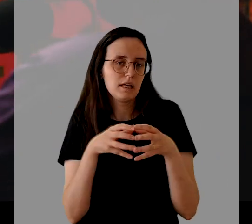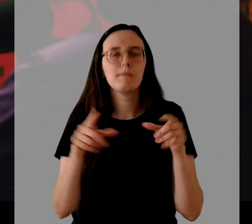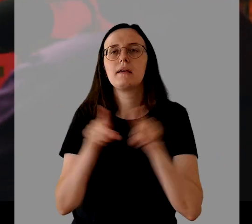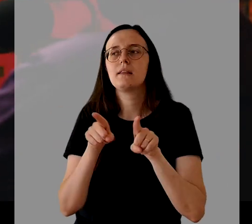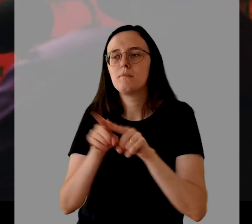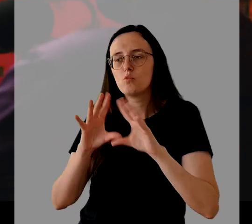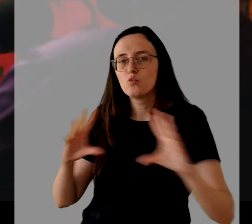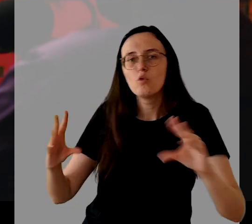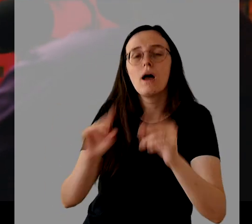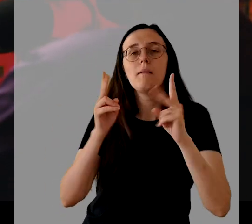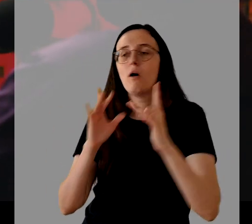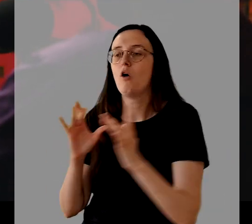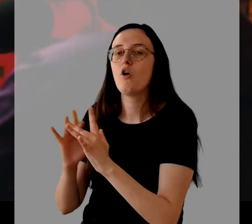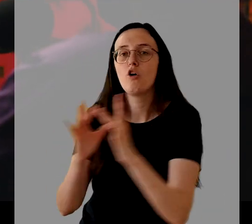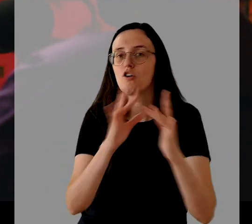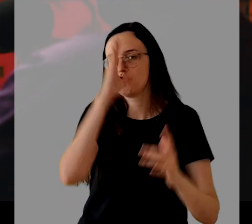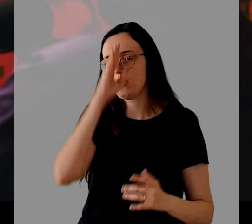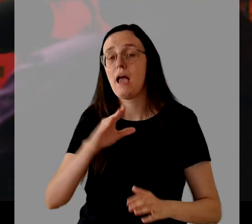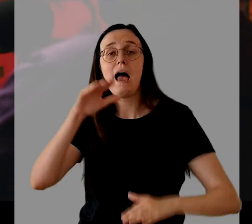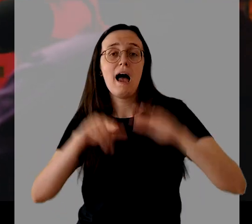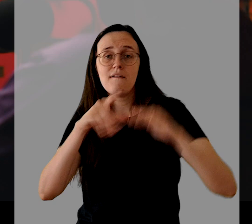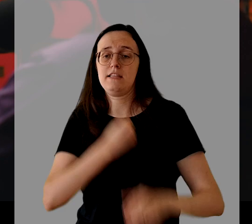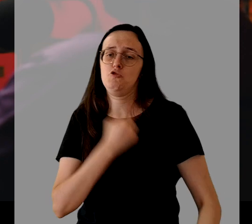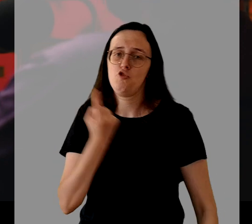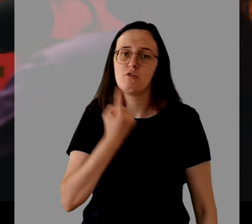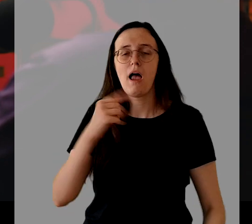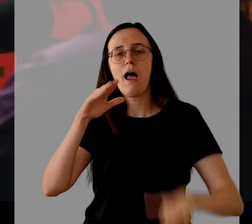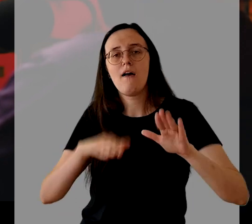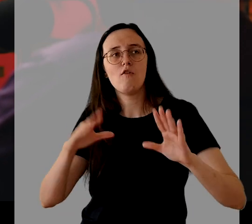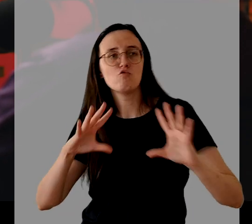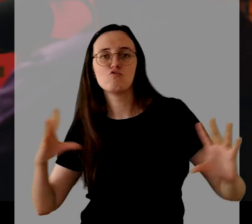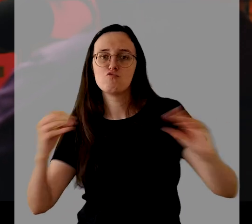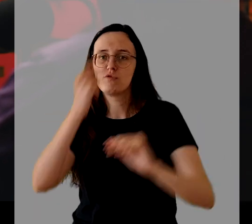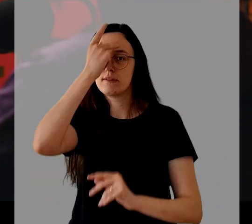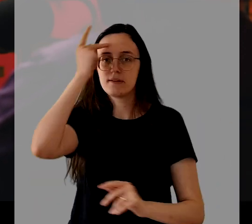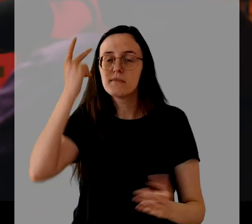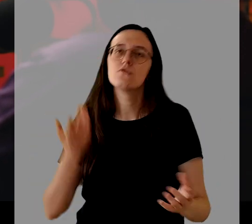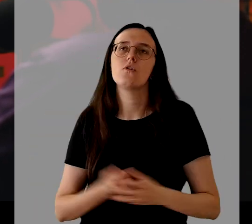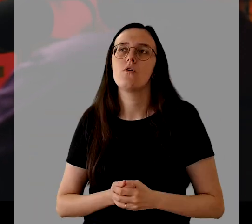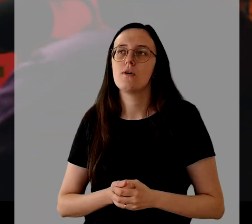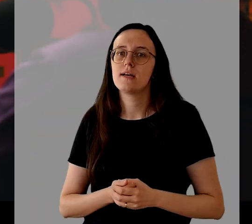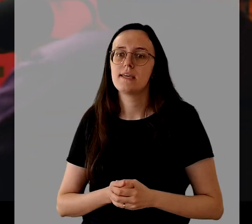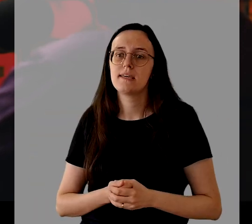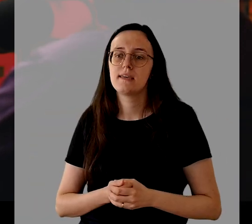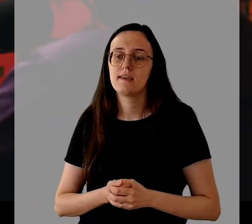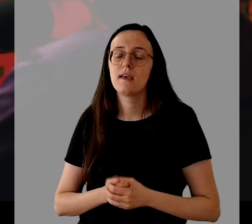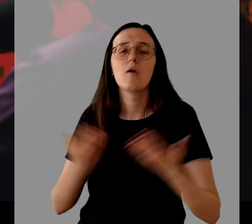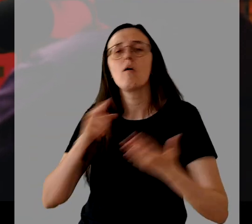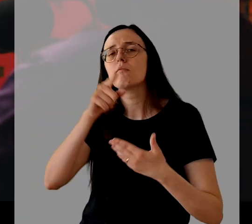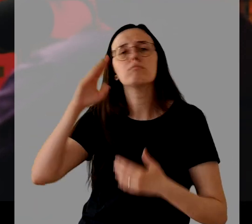na tua equipe e todos eles tendo um contato direto. Muitas vezes você está sozinho, muitas vezes com todo esse pessoal.